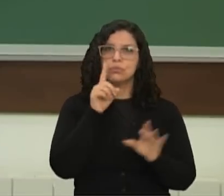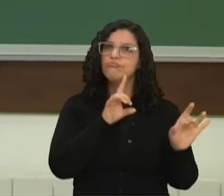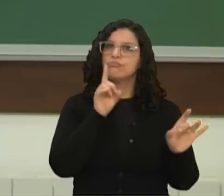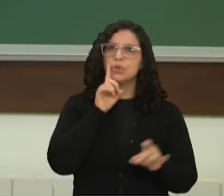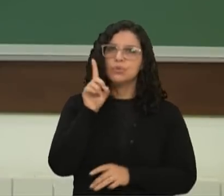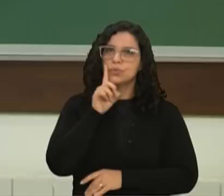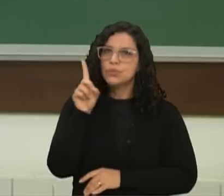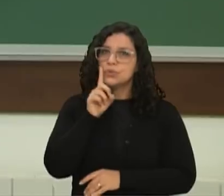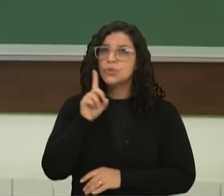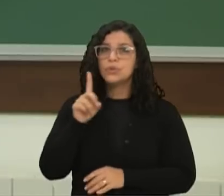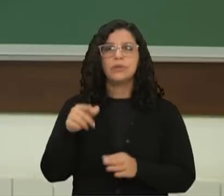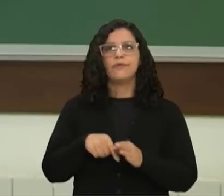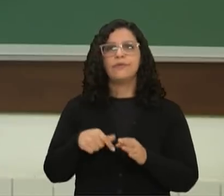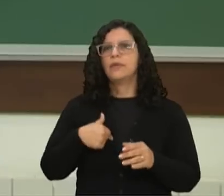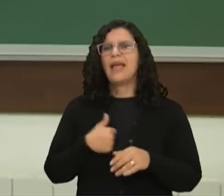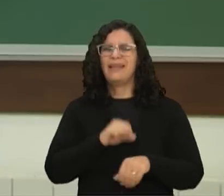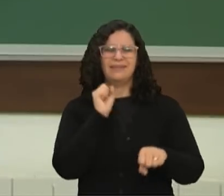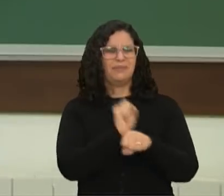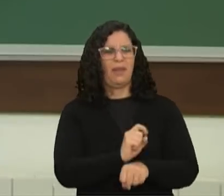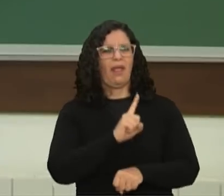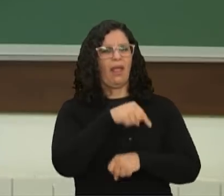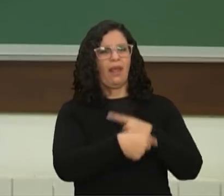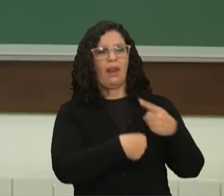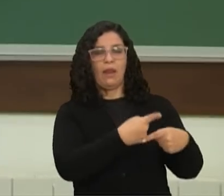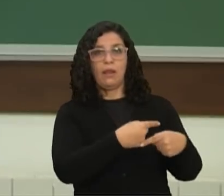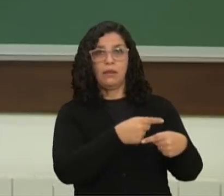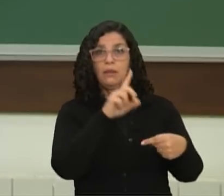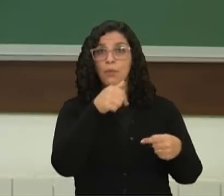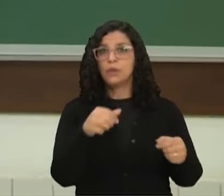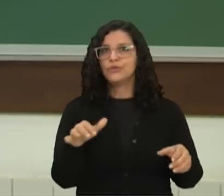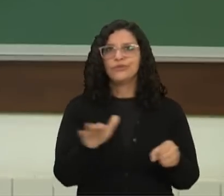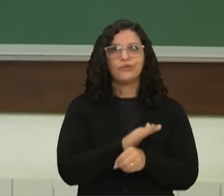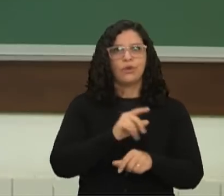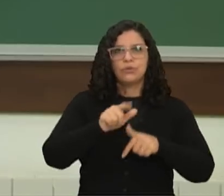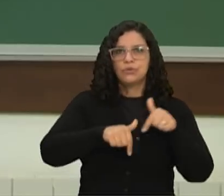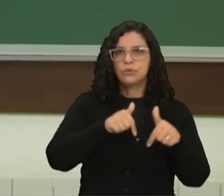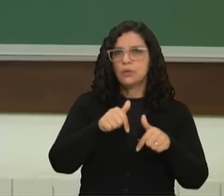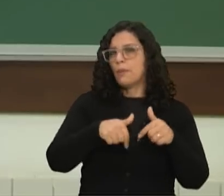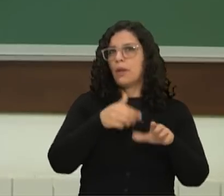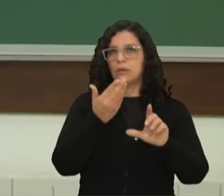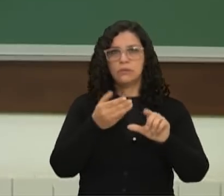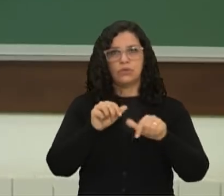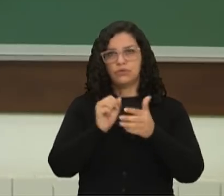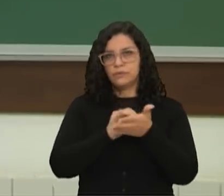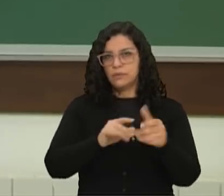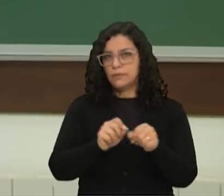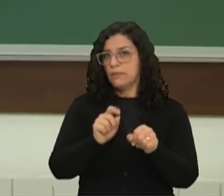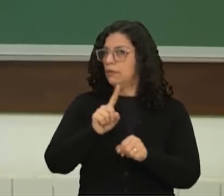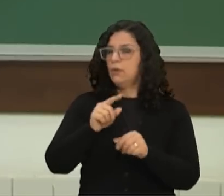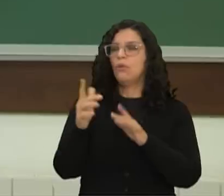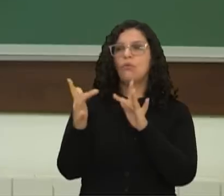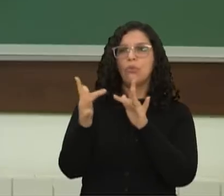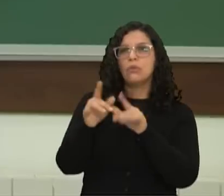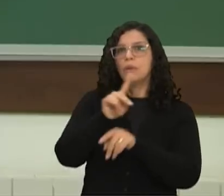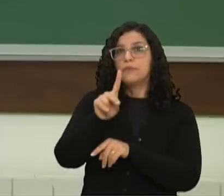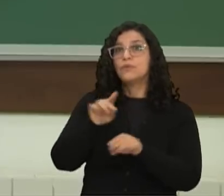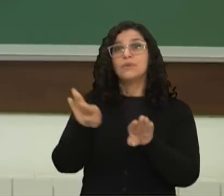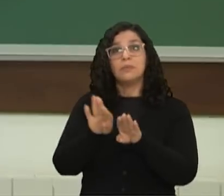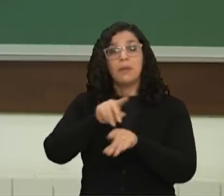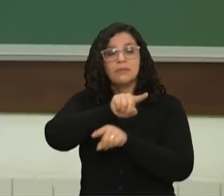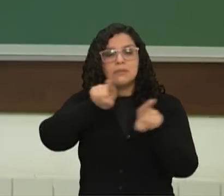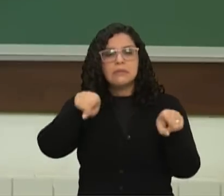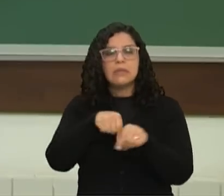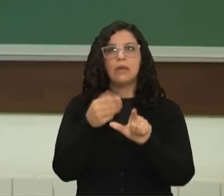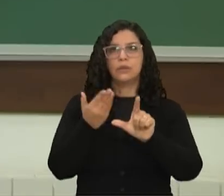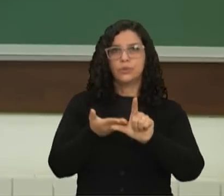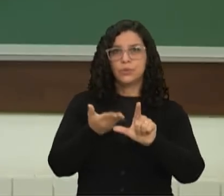não deixar acumular as tarefas, estar sempre em contato com o seu professor através do Google Classroom, certo? É muito importante